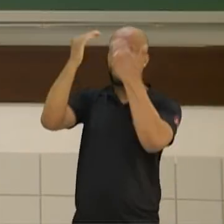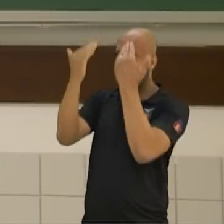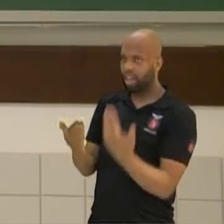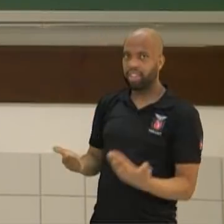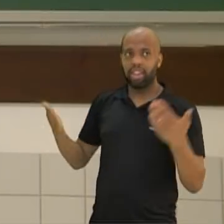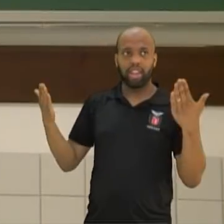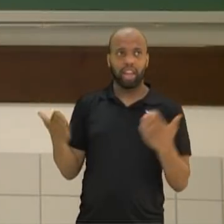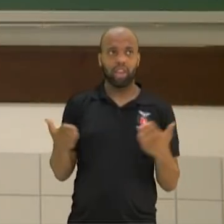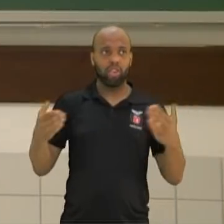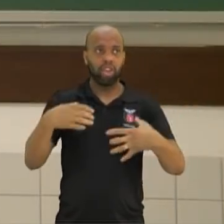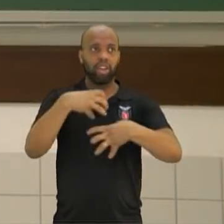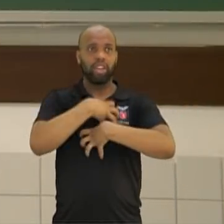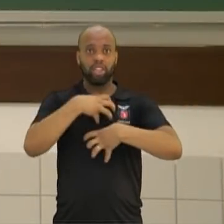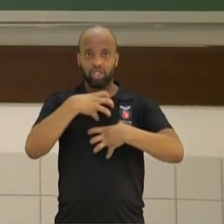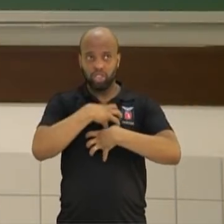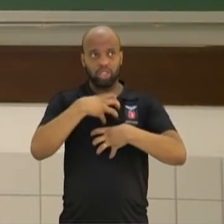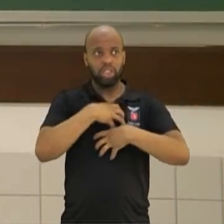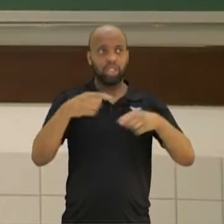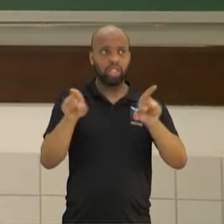maneira bem